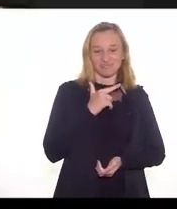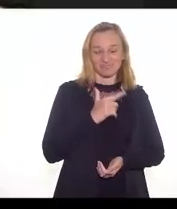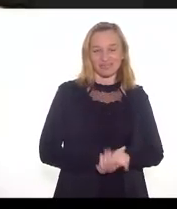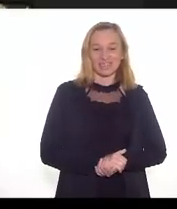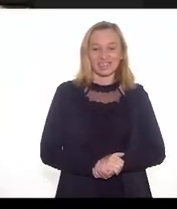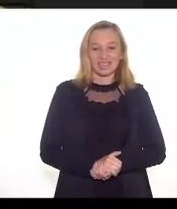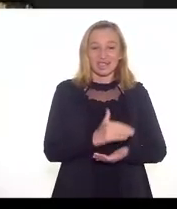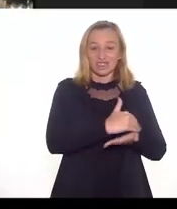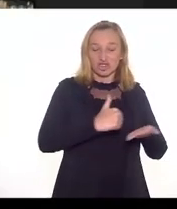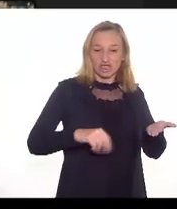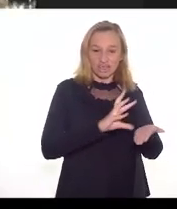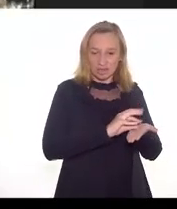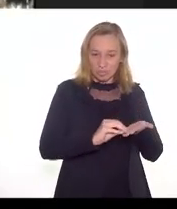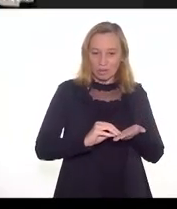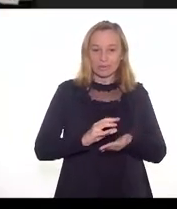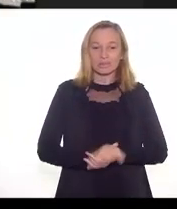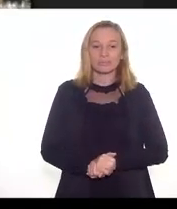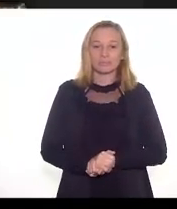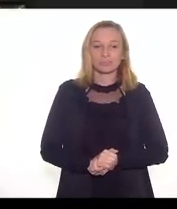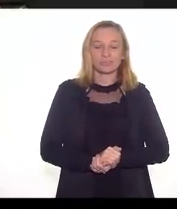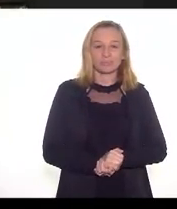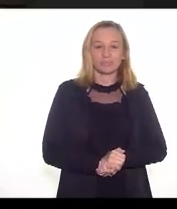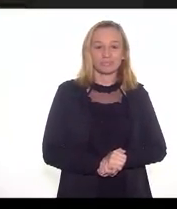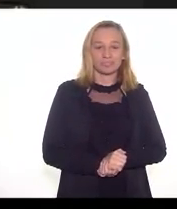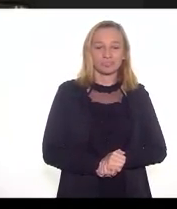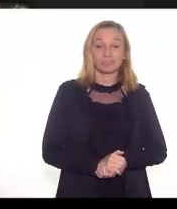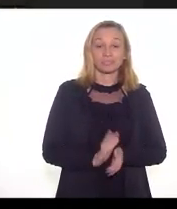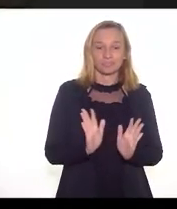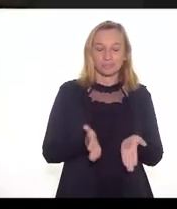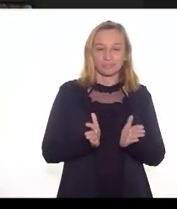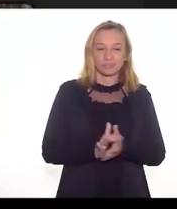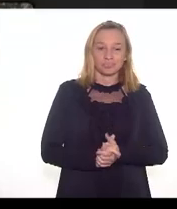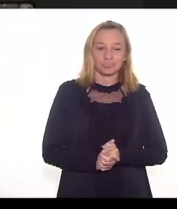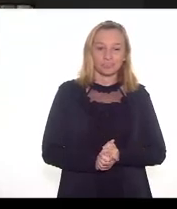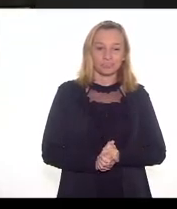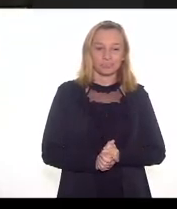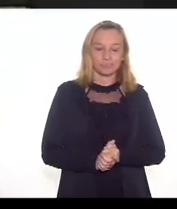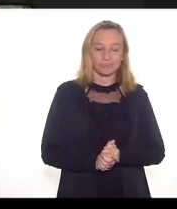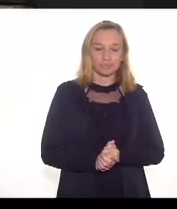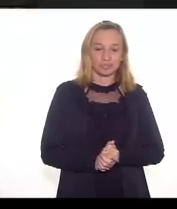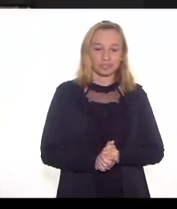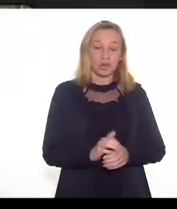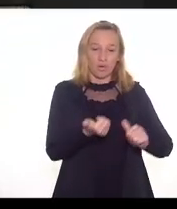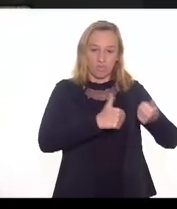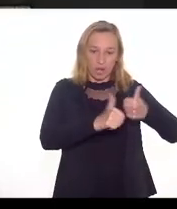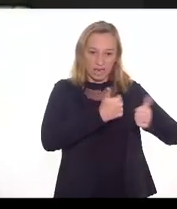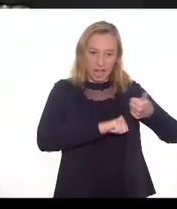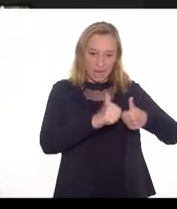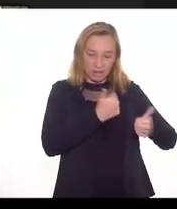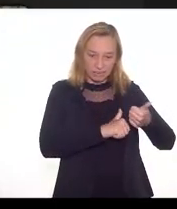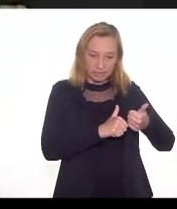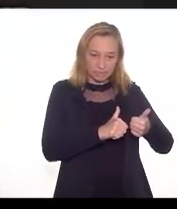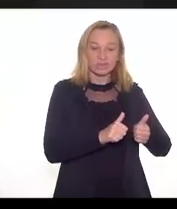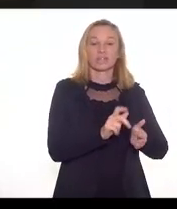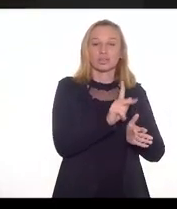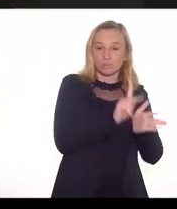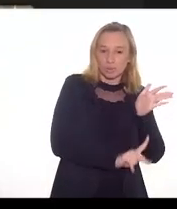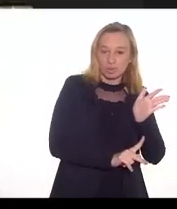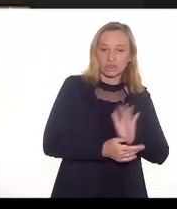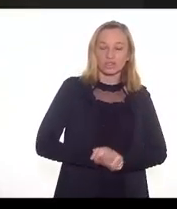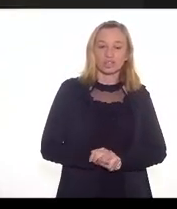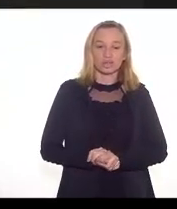Então, retirar de pauta, para a presidência, vou dar mais uma avaliada no projeto. 9 da pauta, relator deputado